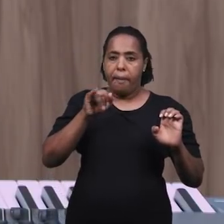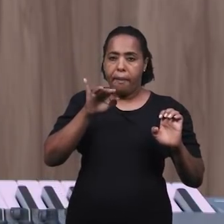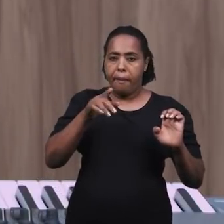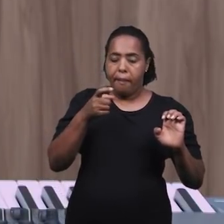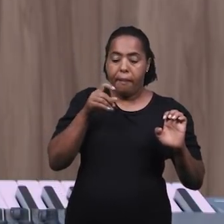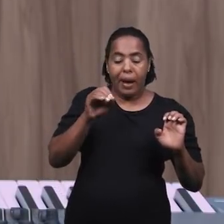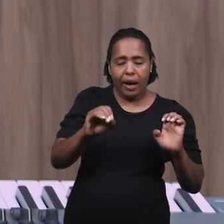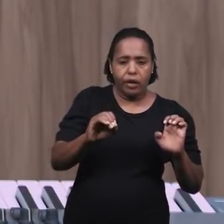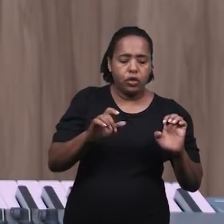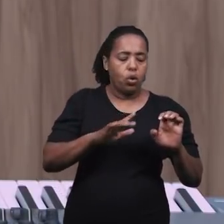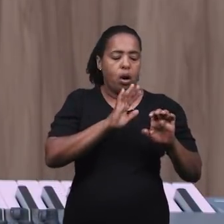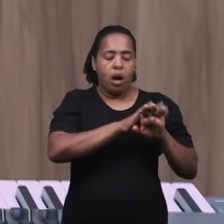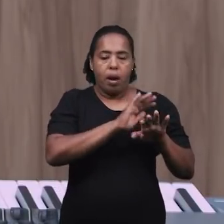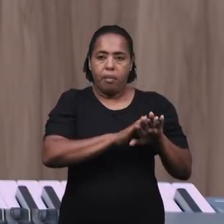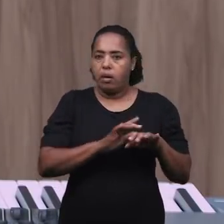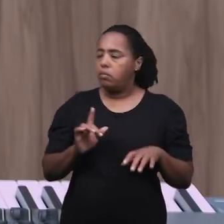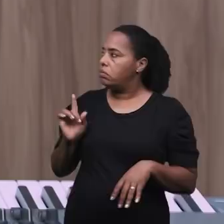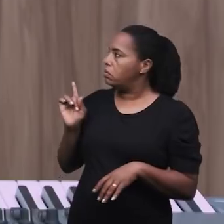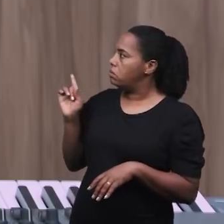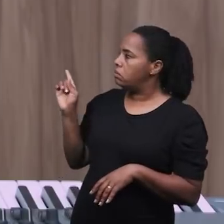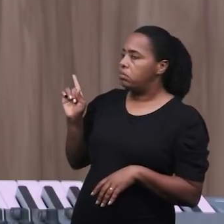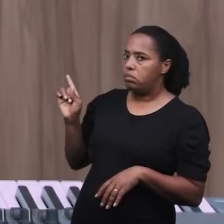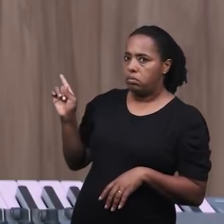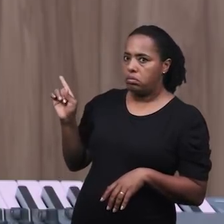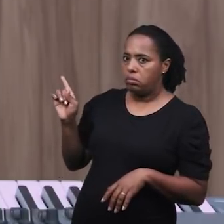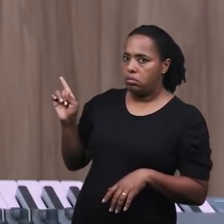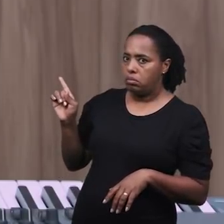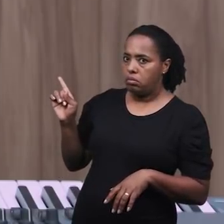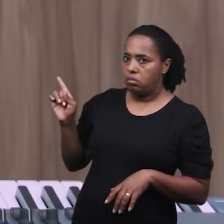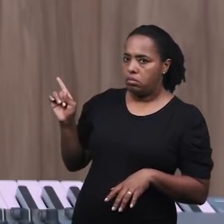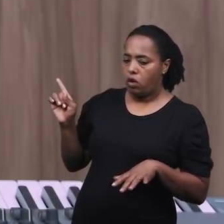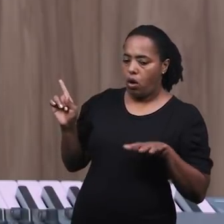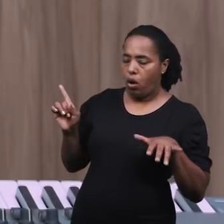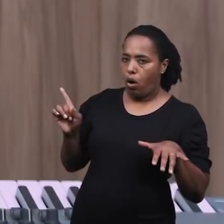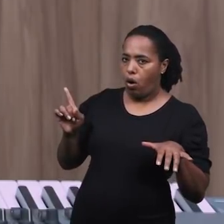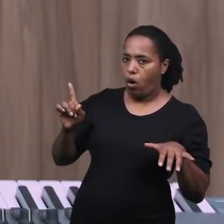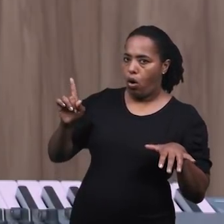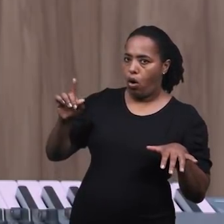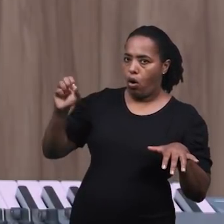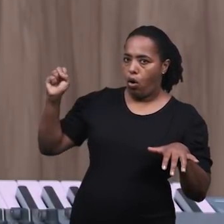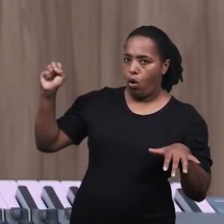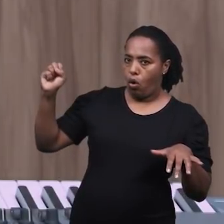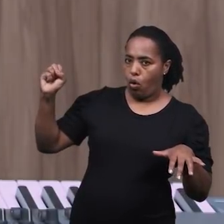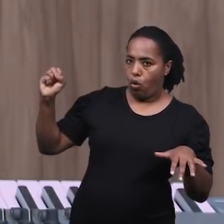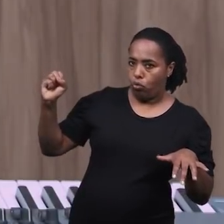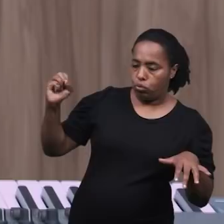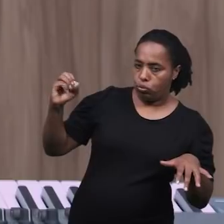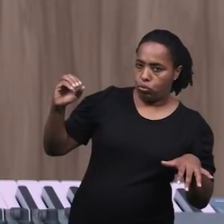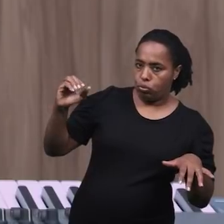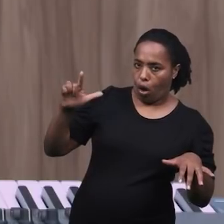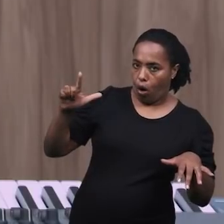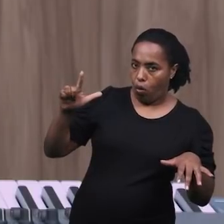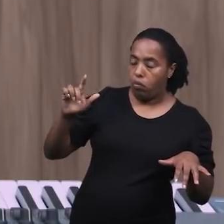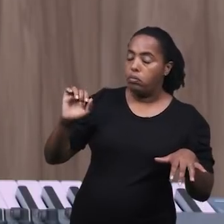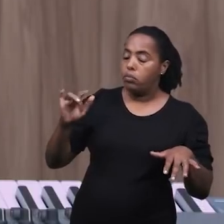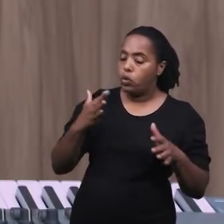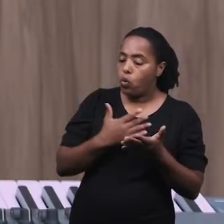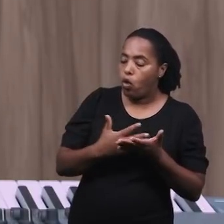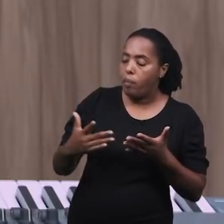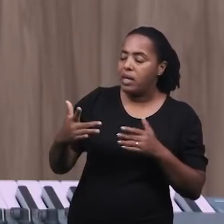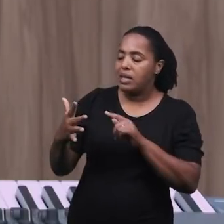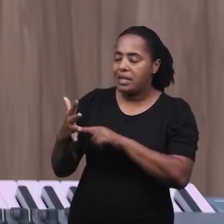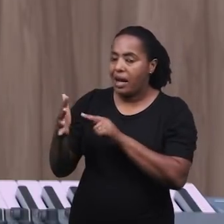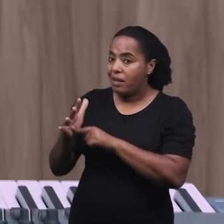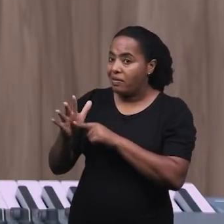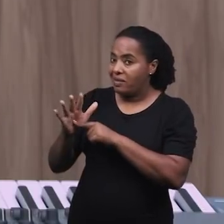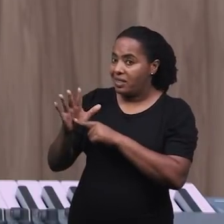fazer? Vamos colocar aqui nossa mão, posicionar o dedo 5 no Sol, para que quando a gente começar a tocar com a mão direita, a gente entra